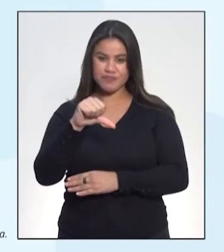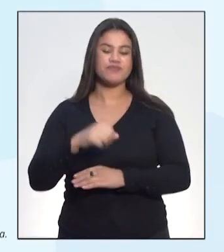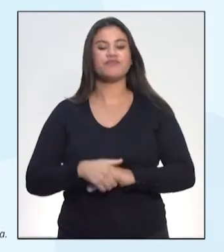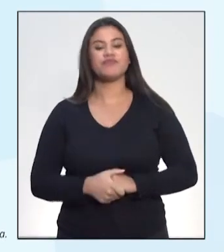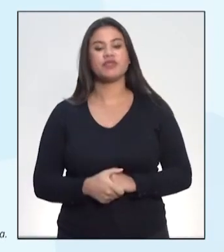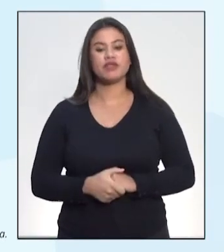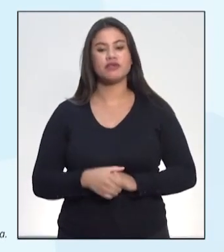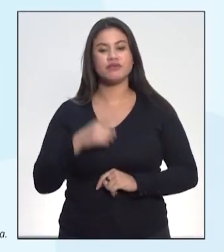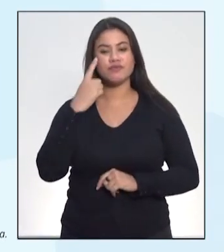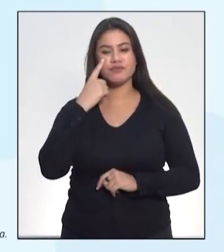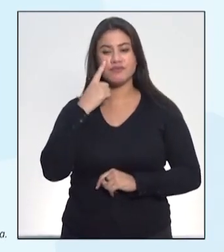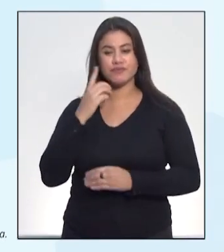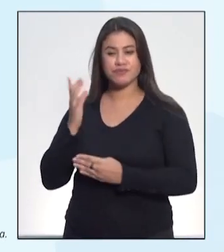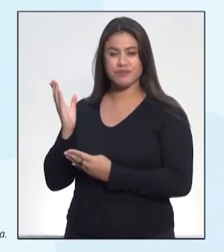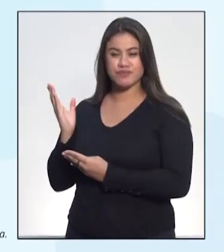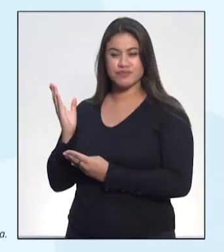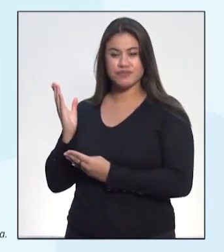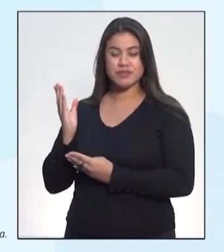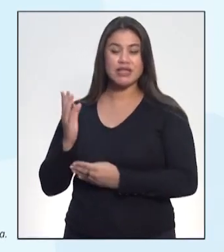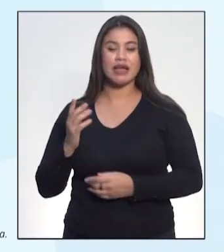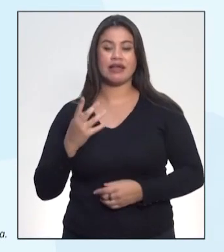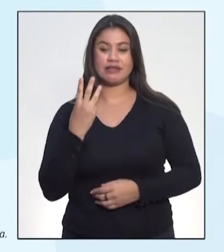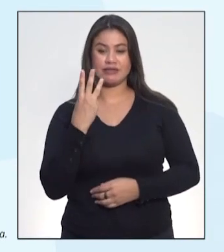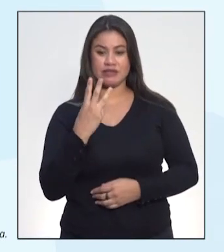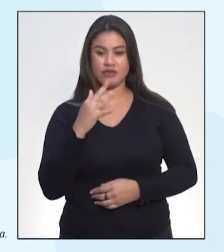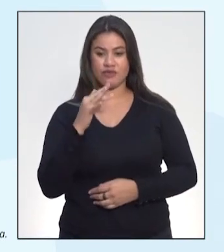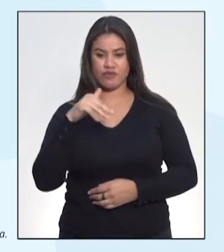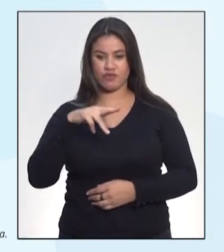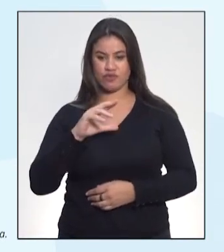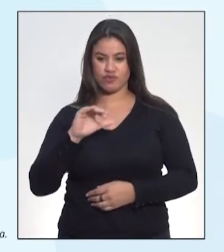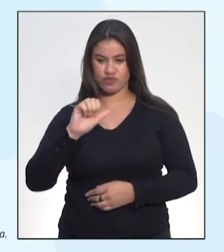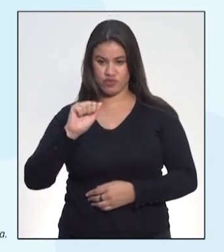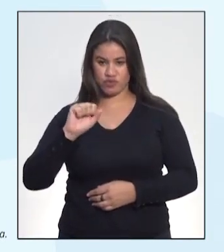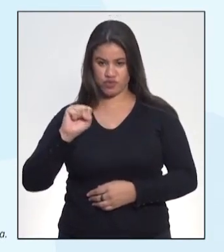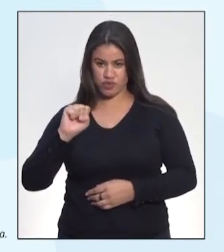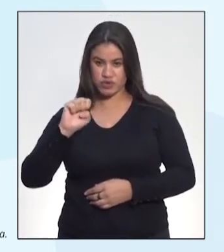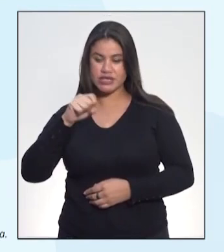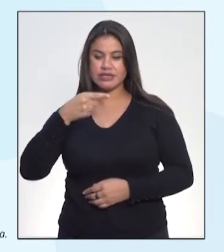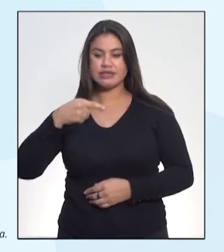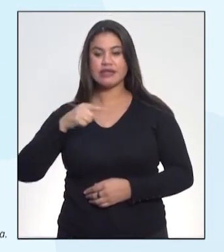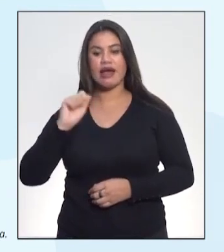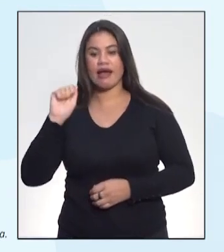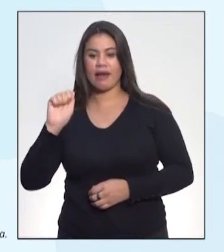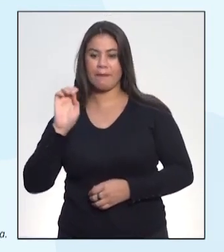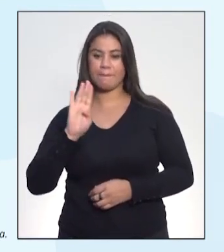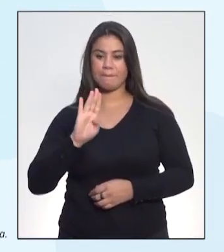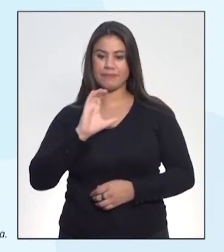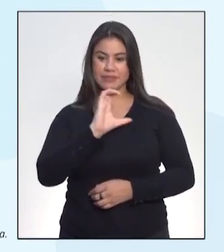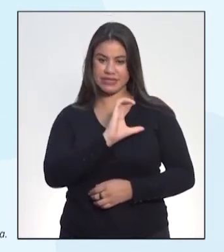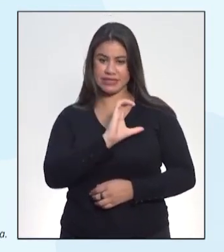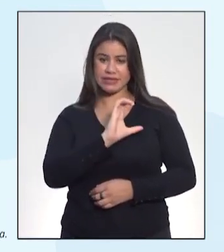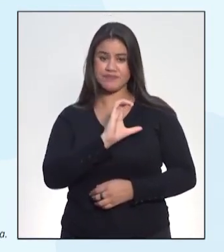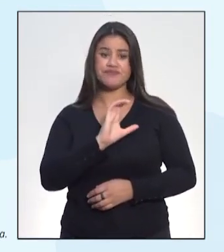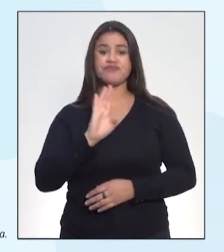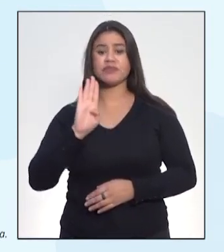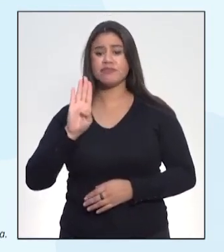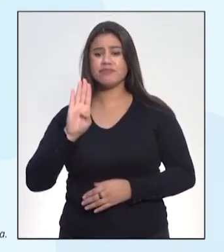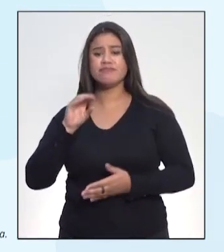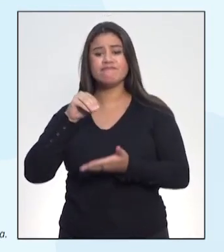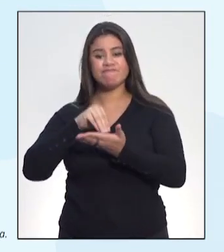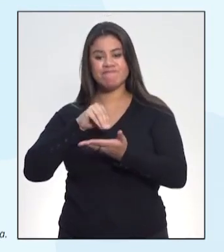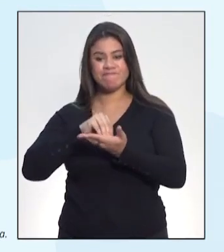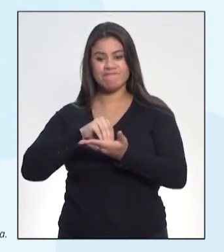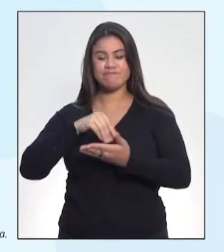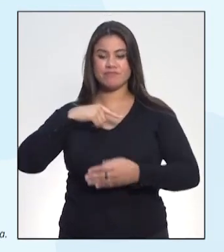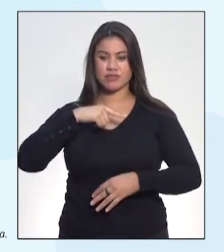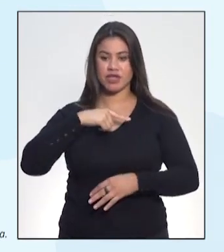temos aí 3 funções, a função A, a função B e a função C. Sim? Pode perceber que a B é incompleta, hein, gente? Bom,